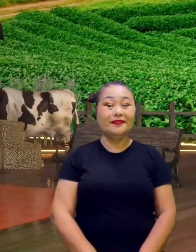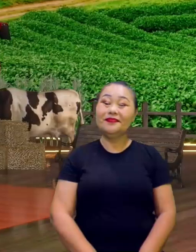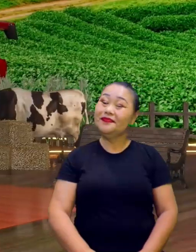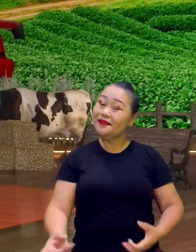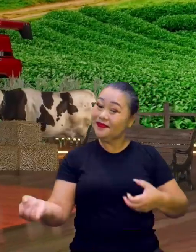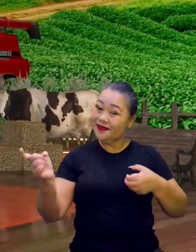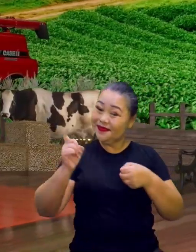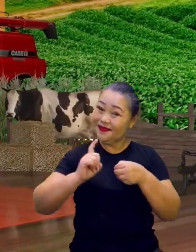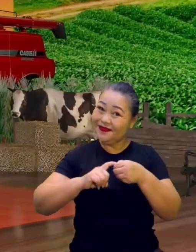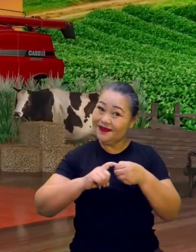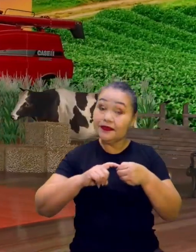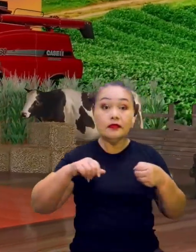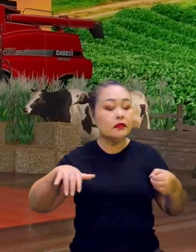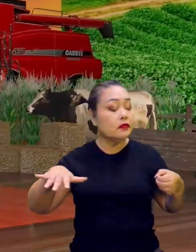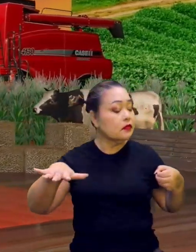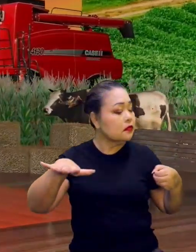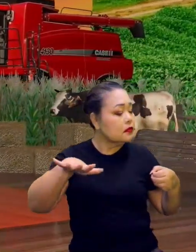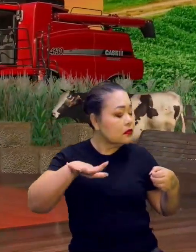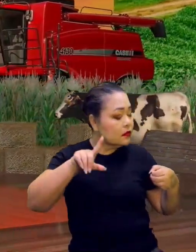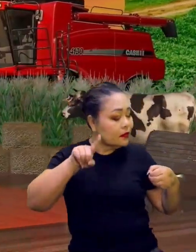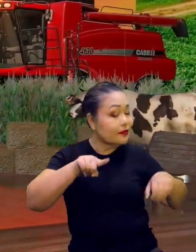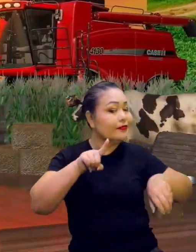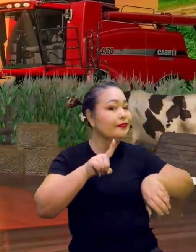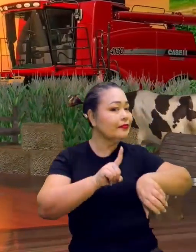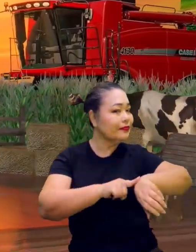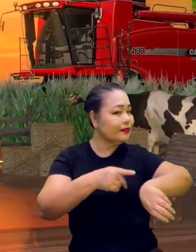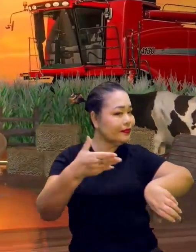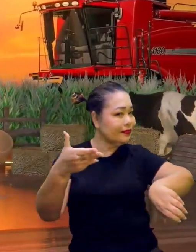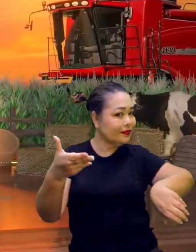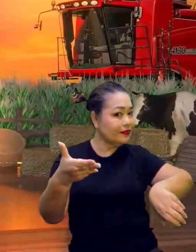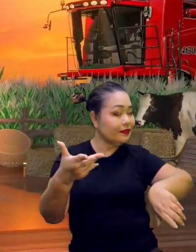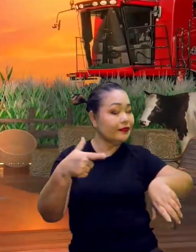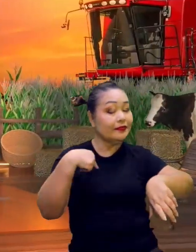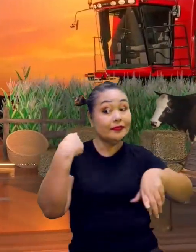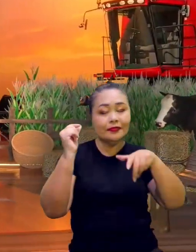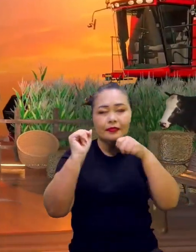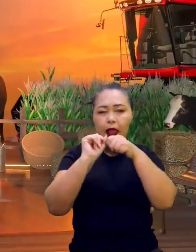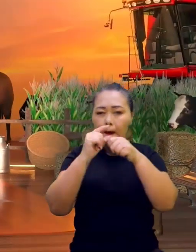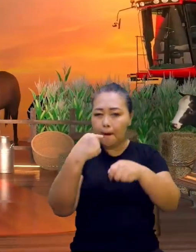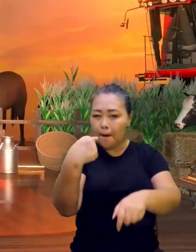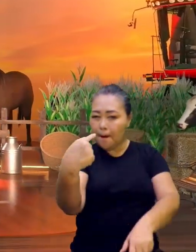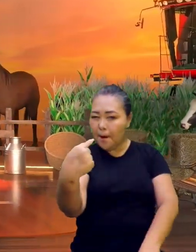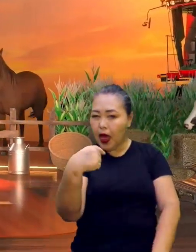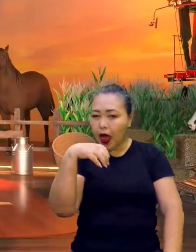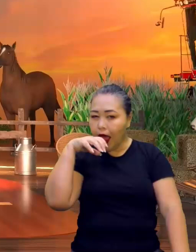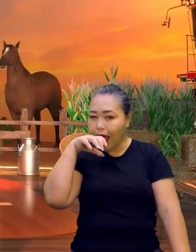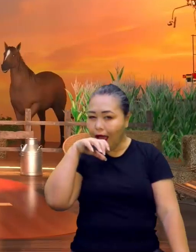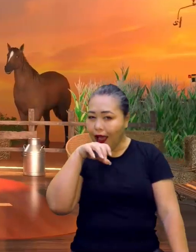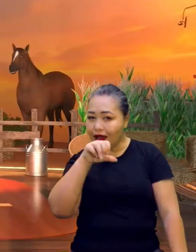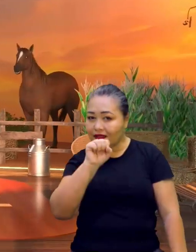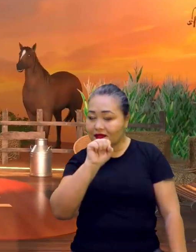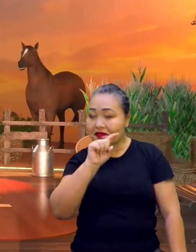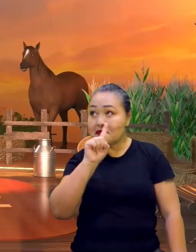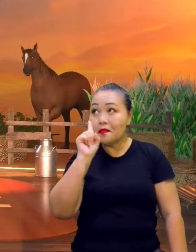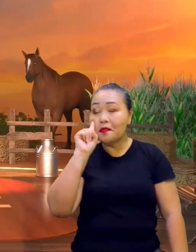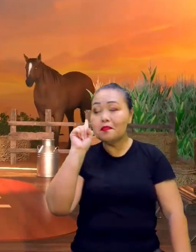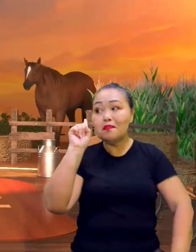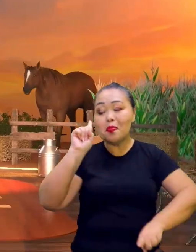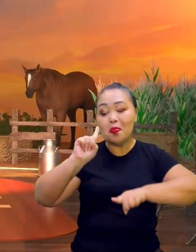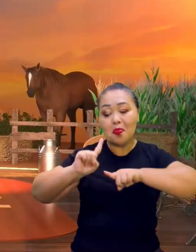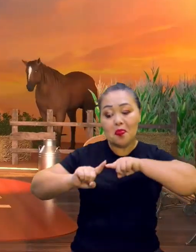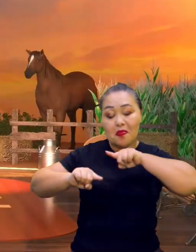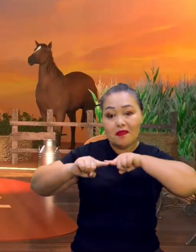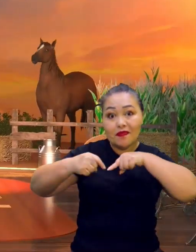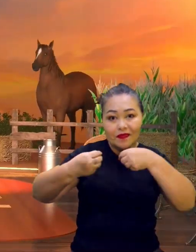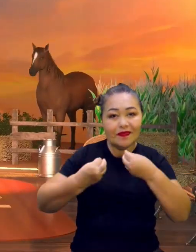Voltamos, galera. Esse é o momento que nós vamos fazer aquele bate-bola jogo rápido. Vamos pegar todo o material que vocês receberam,